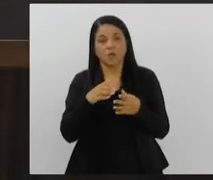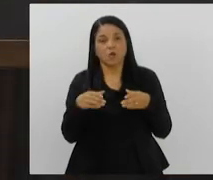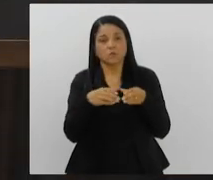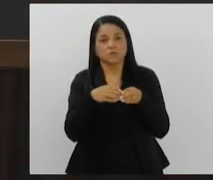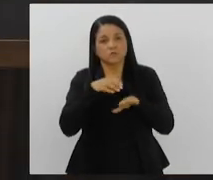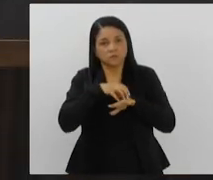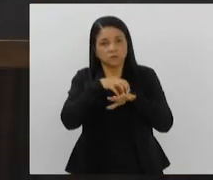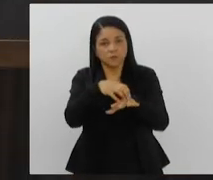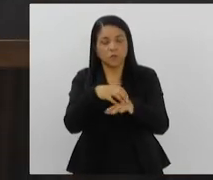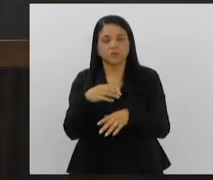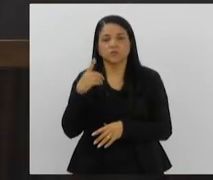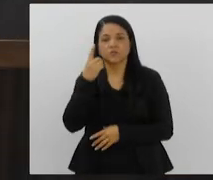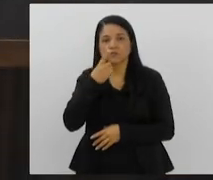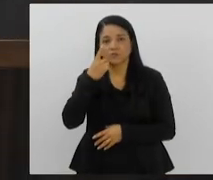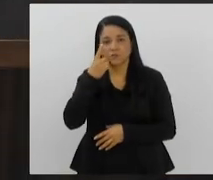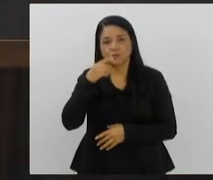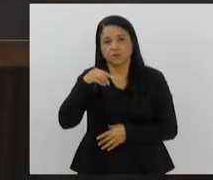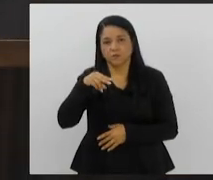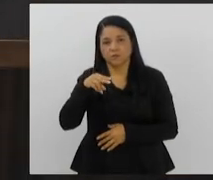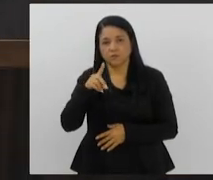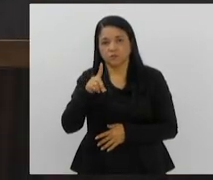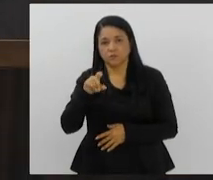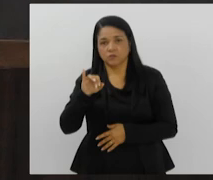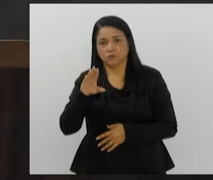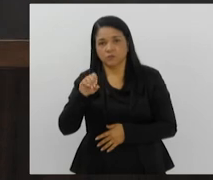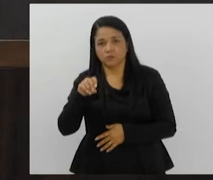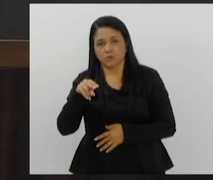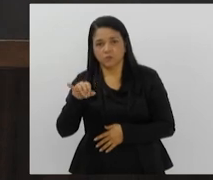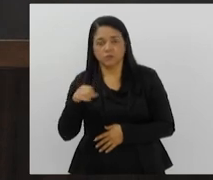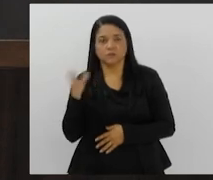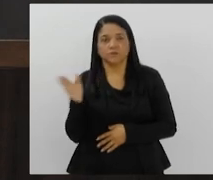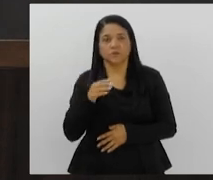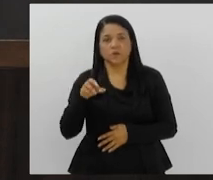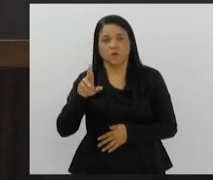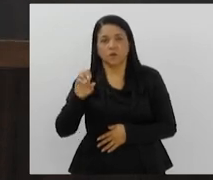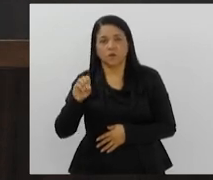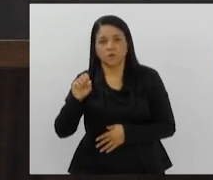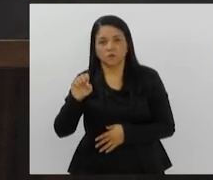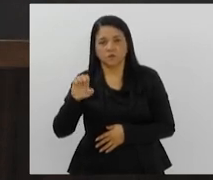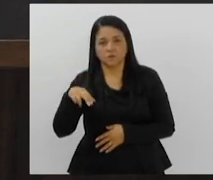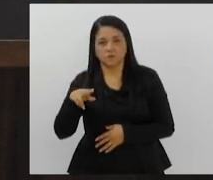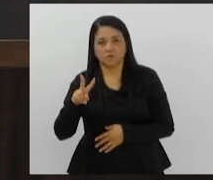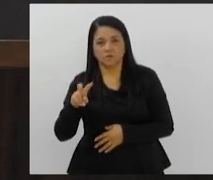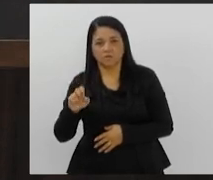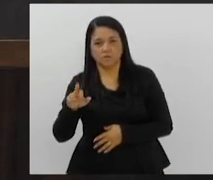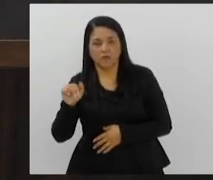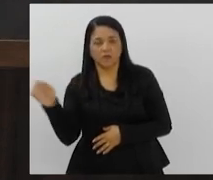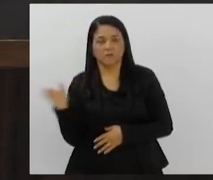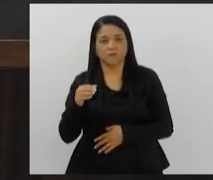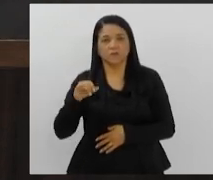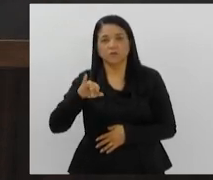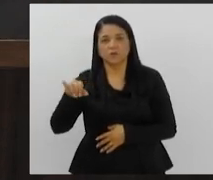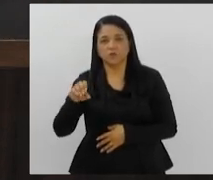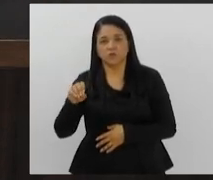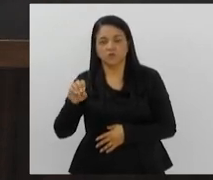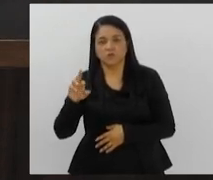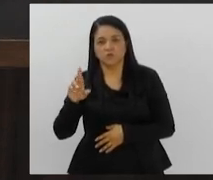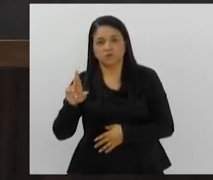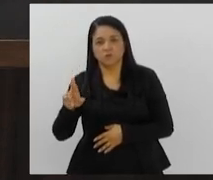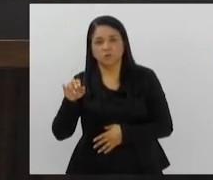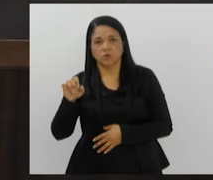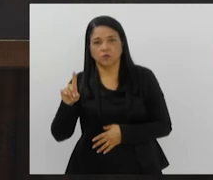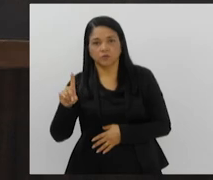deputado Dionísio Lins, deputado Rosenberg Reis, deputado Renato Jordi, deputado